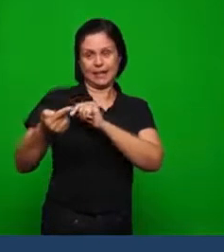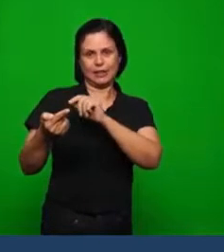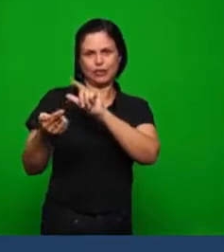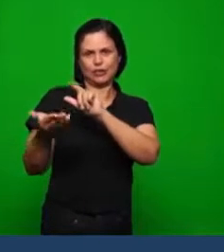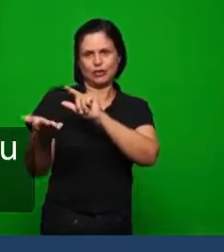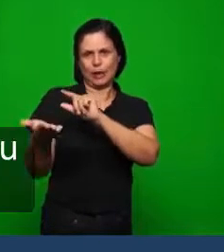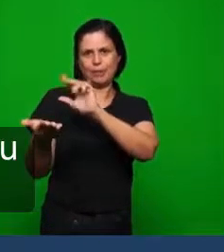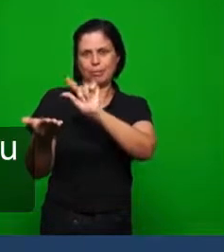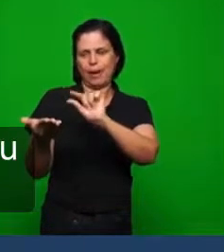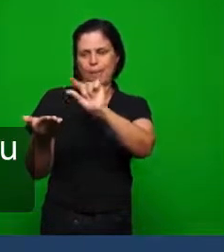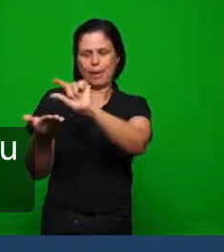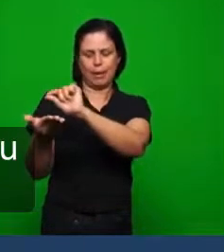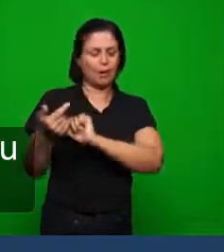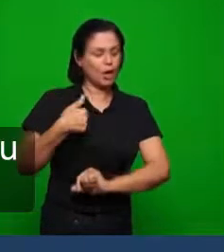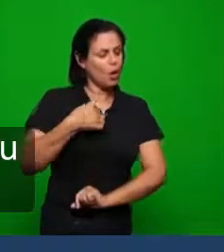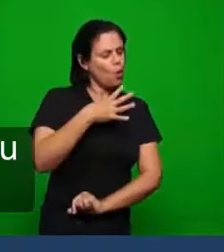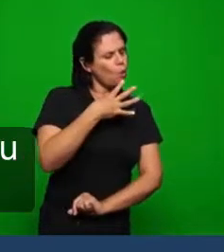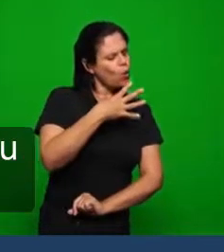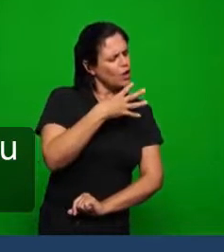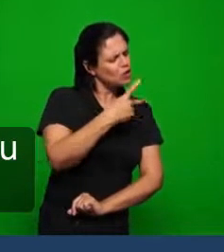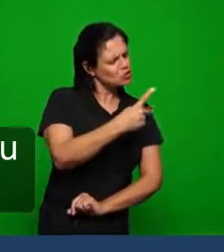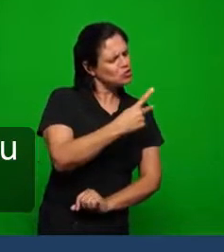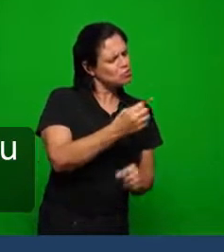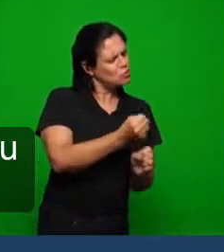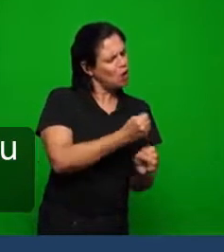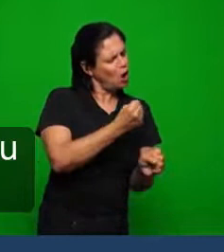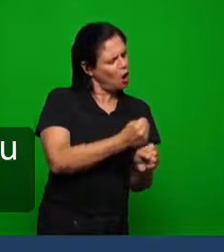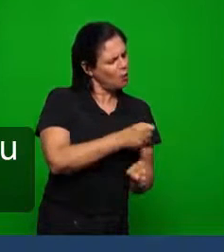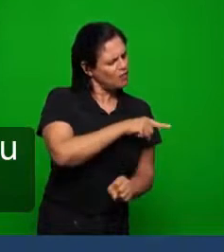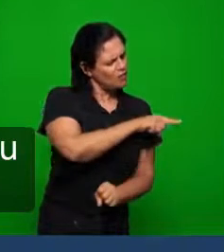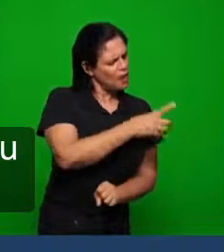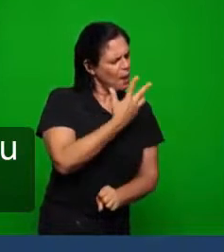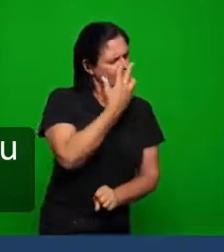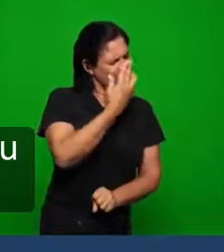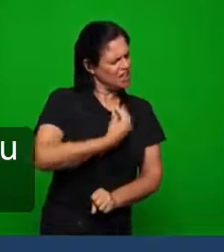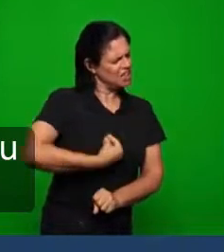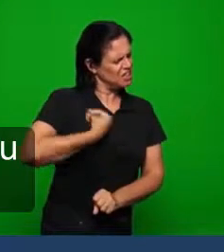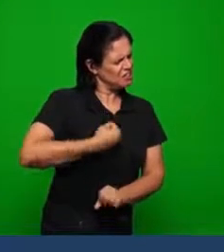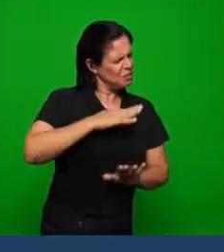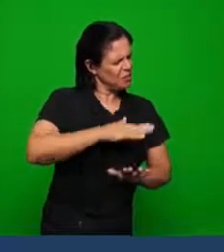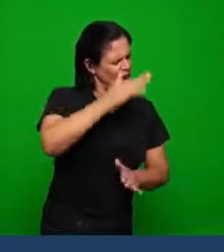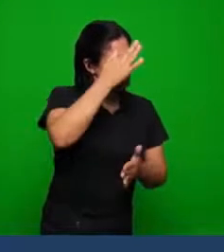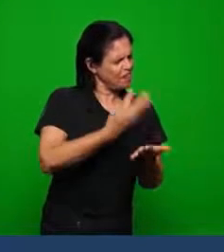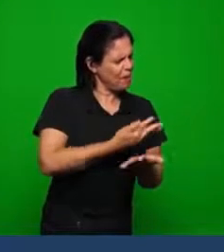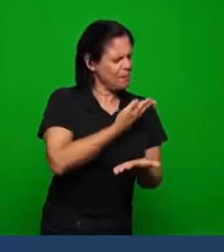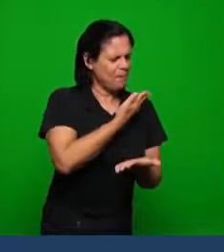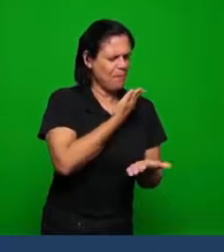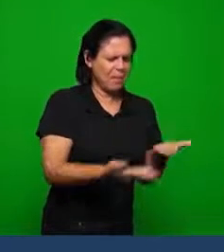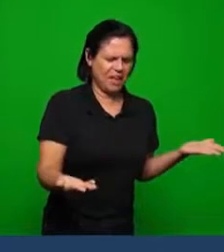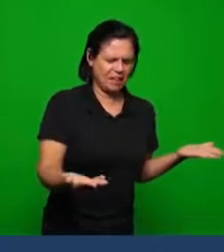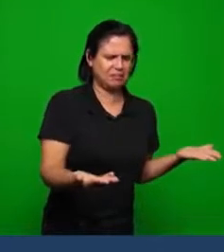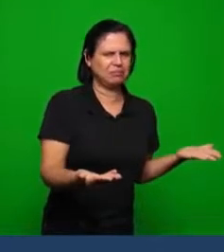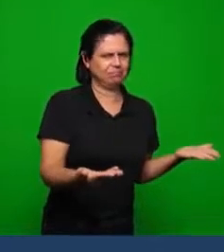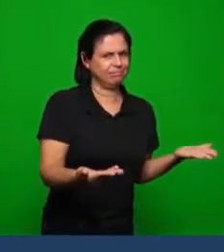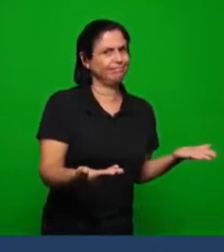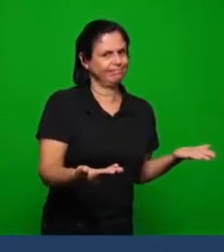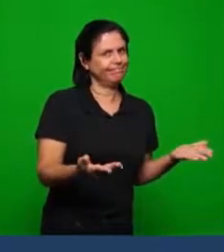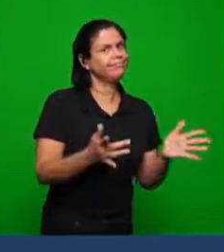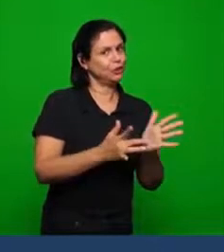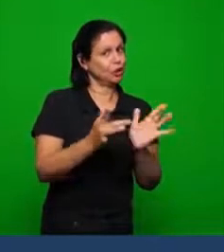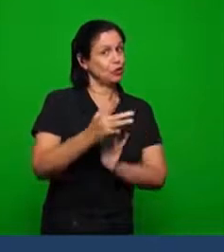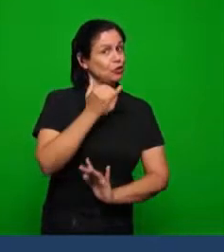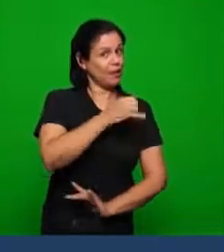tuas obras, que tens o nome de que vives e estás morto. É o Senhor se dirigindo a